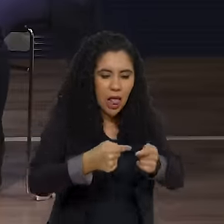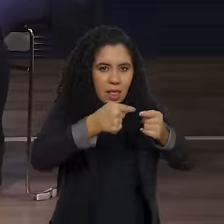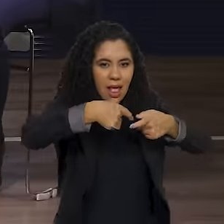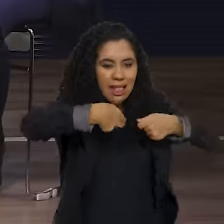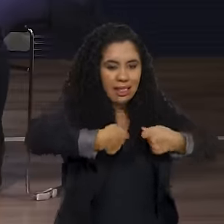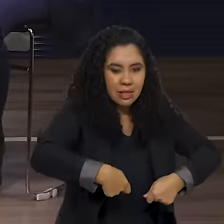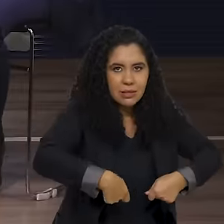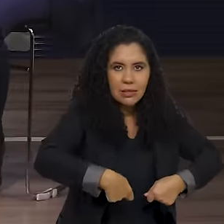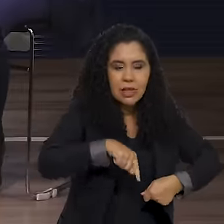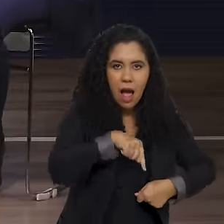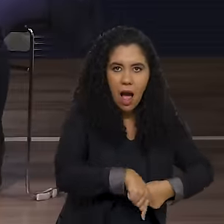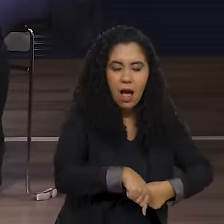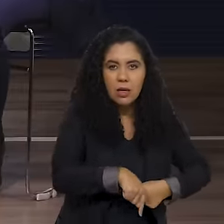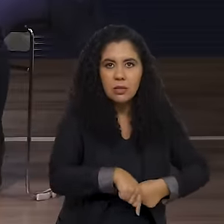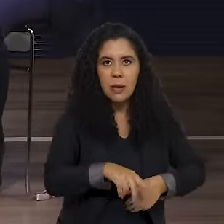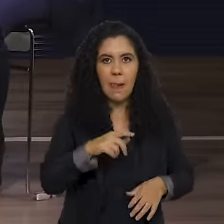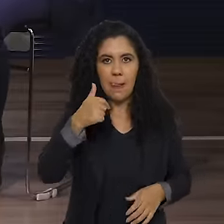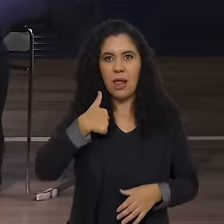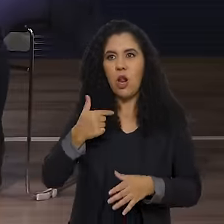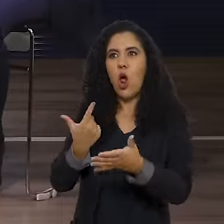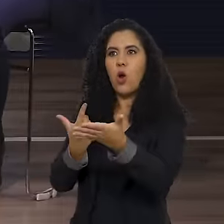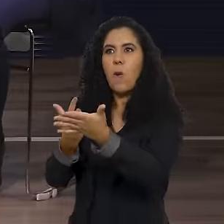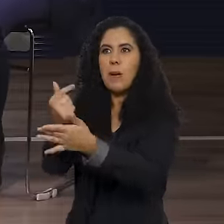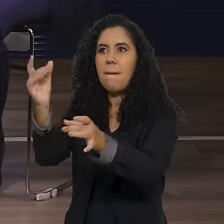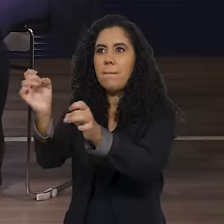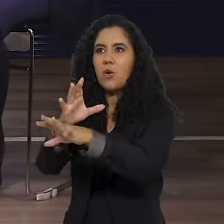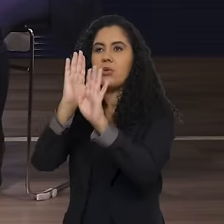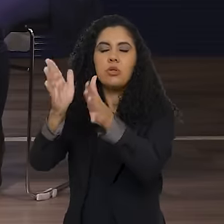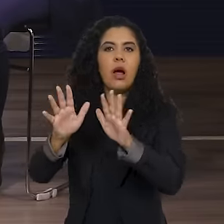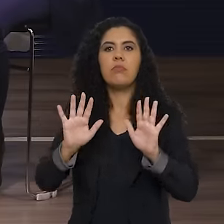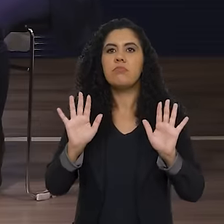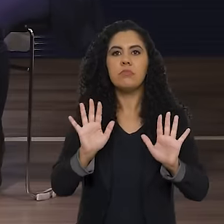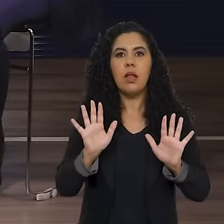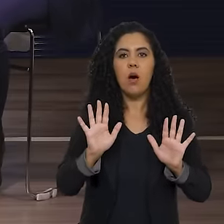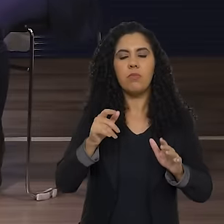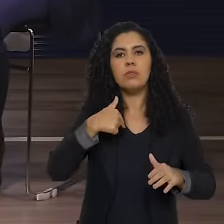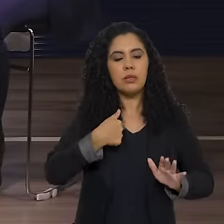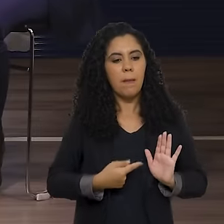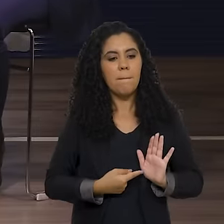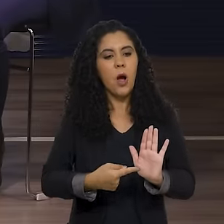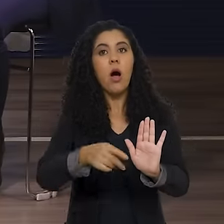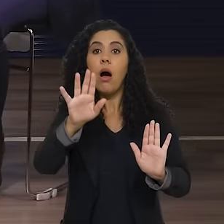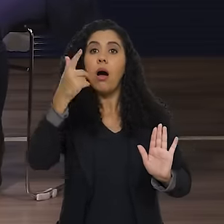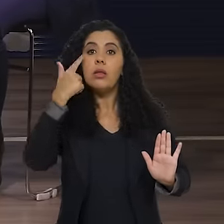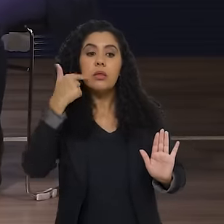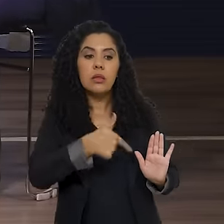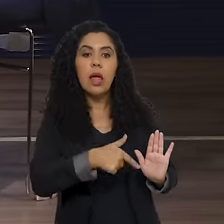totalmente à sua necessidade, em vez de pegar na prateleira pronto, você fala, não, eu tenho esse problema.